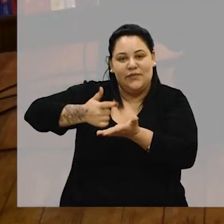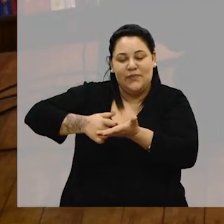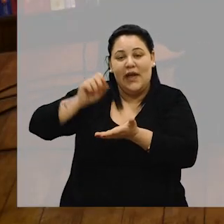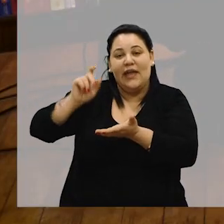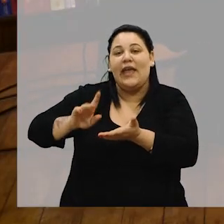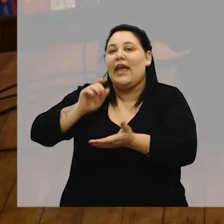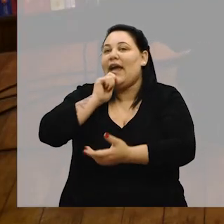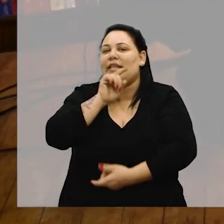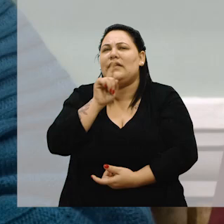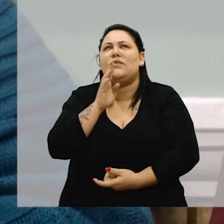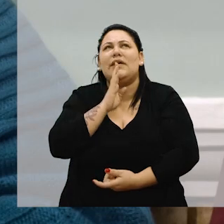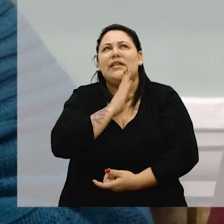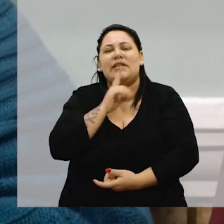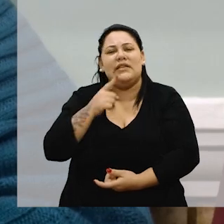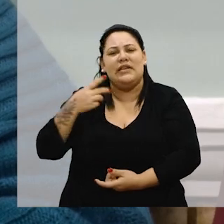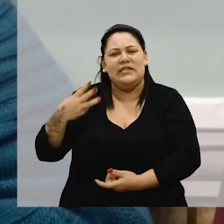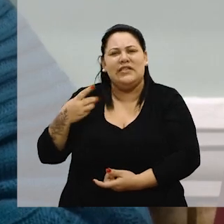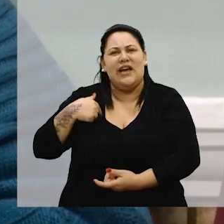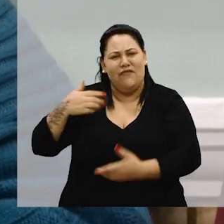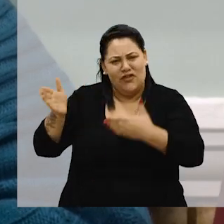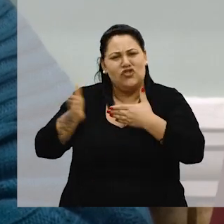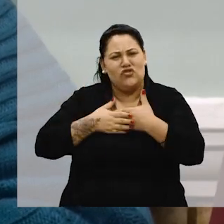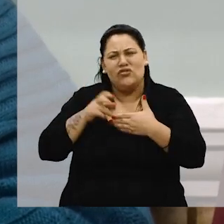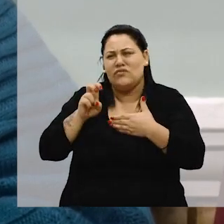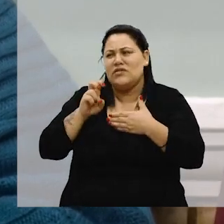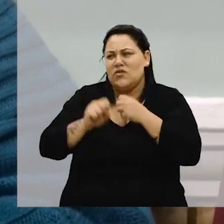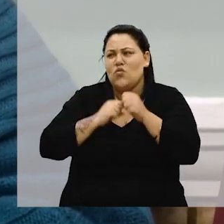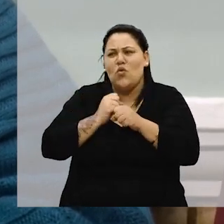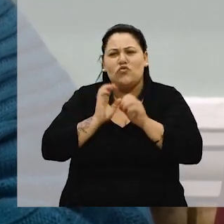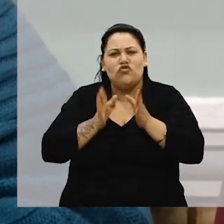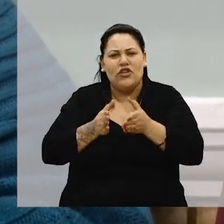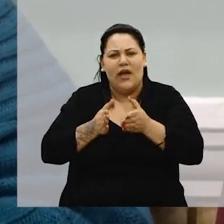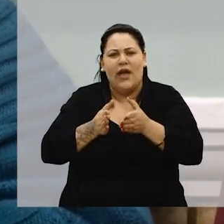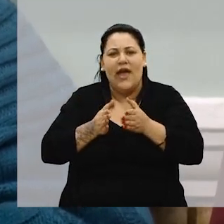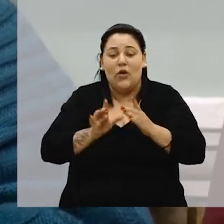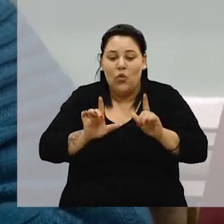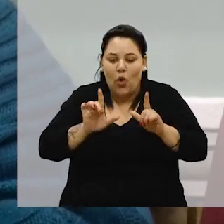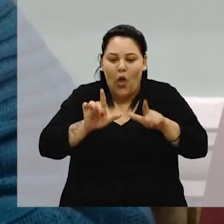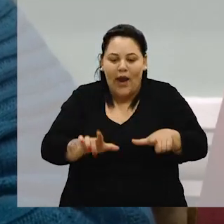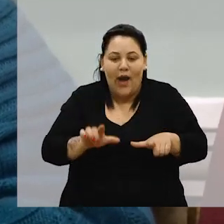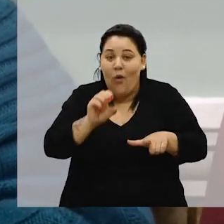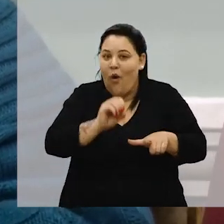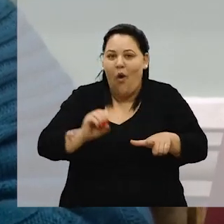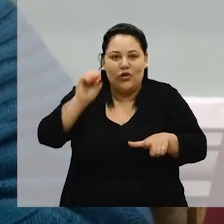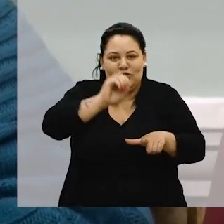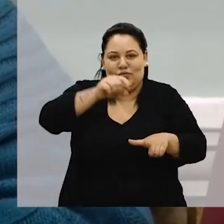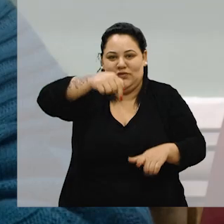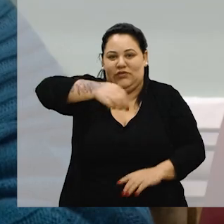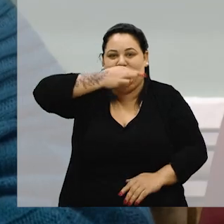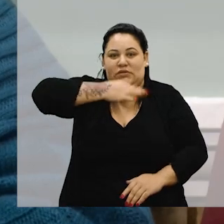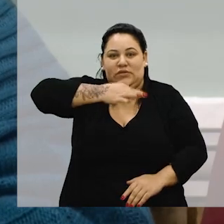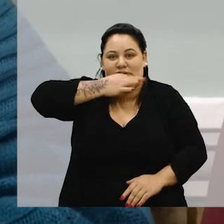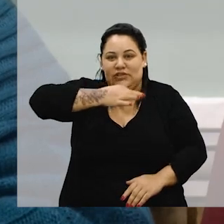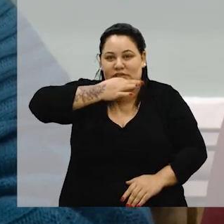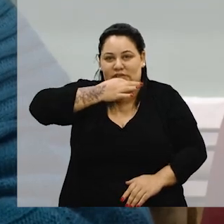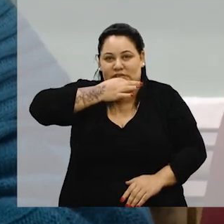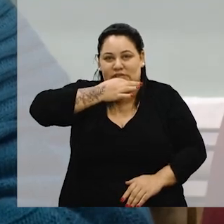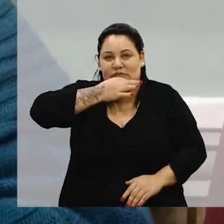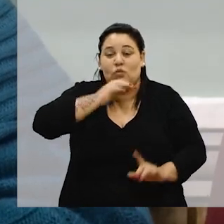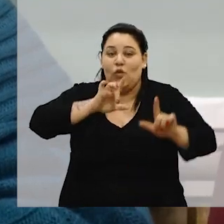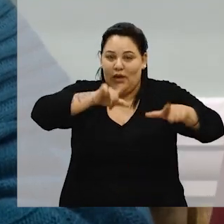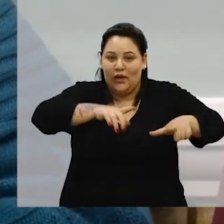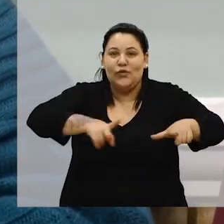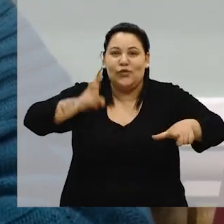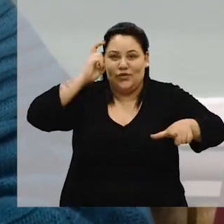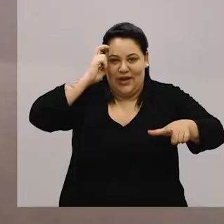não conheceram, ele fechou agora a questão de uns 5 anos. Foi um ponto fantástico aqui de Caxias. Foi um